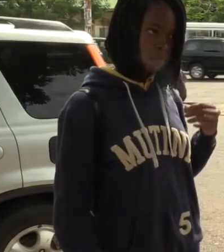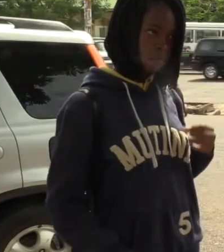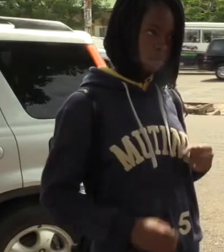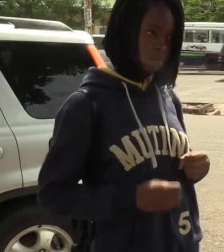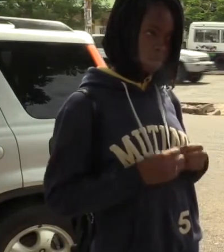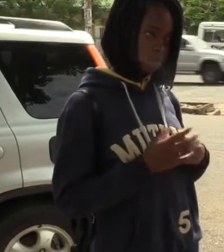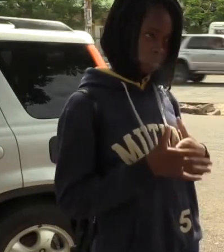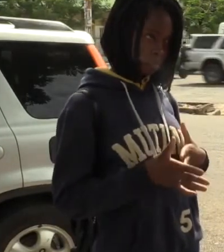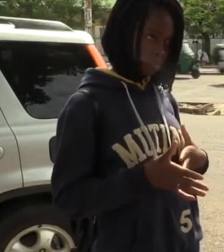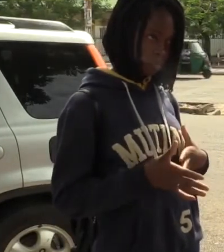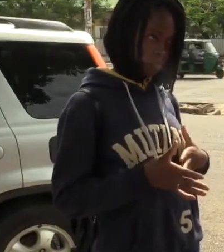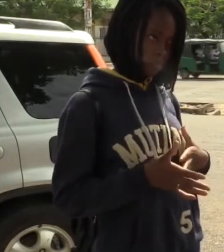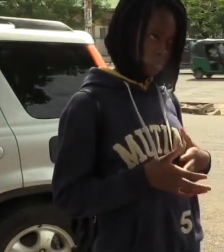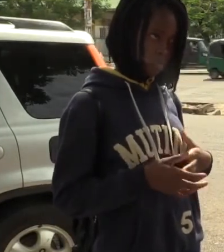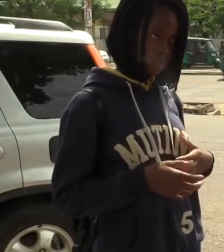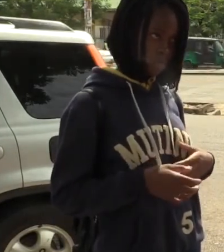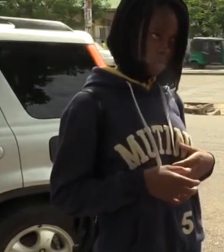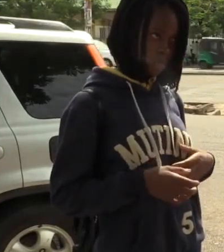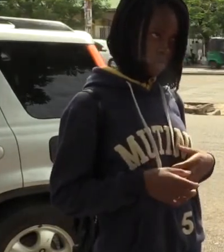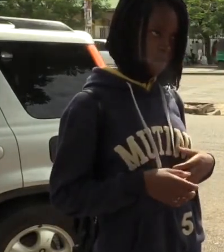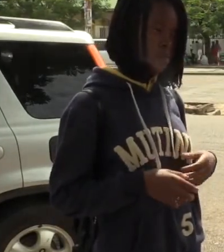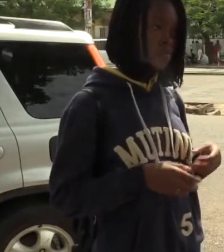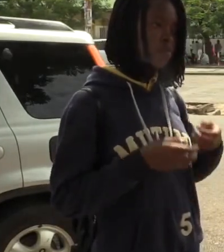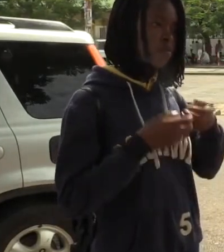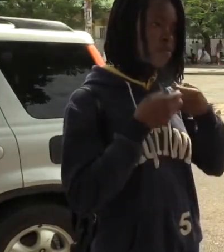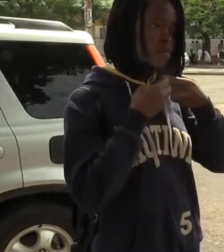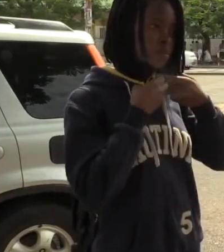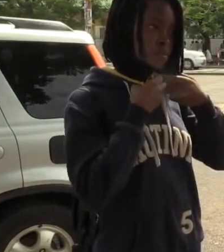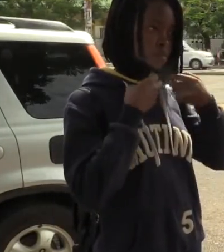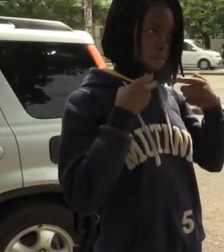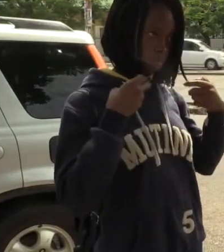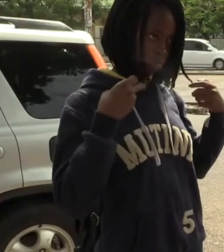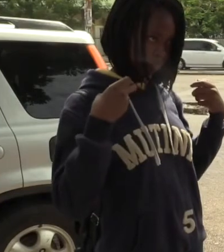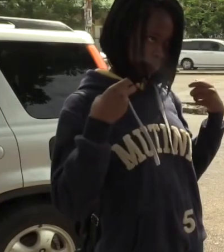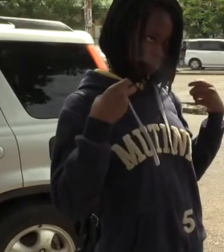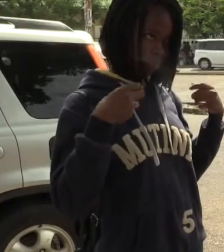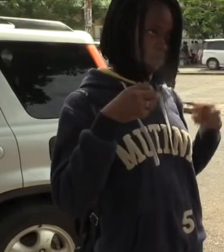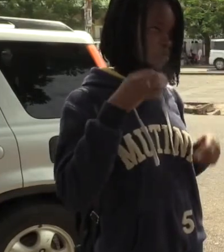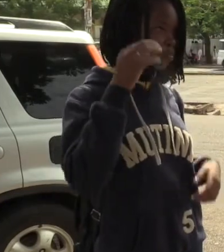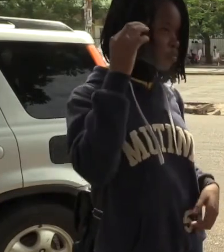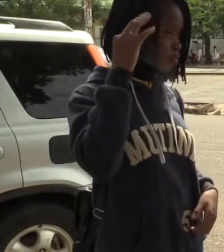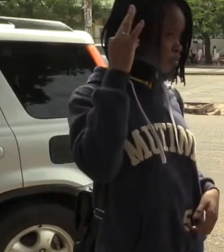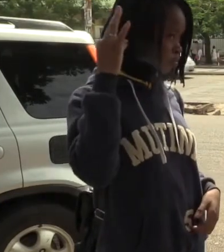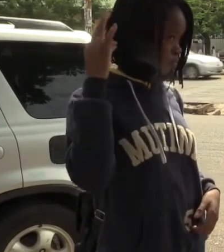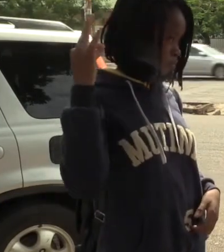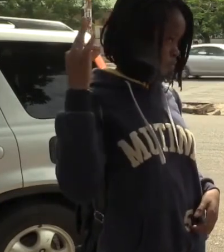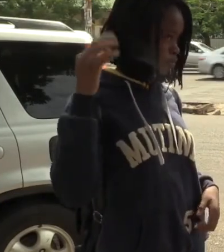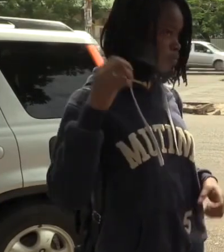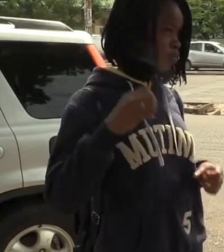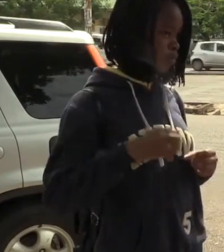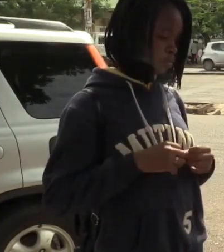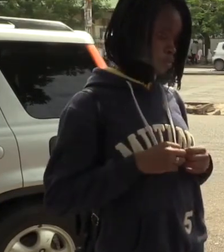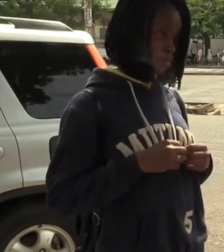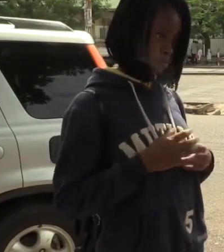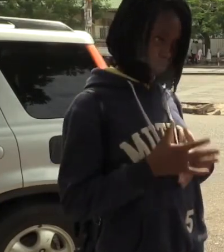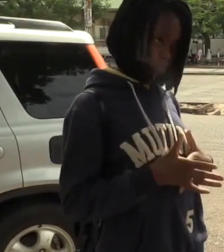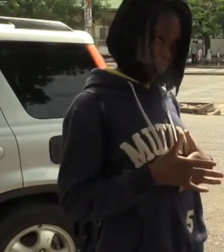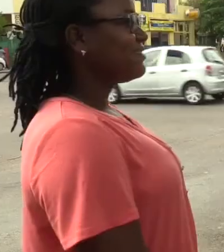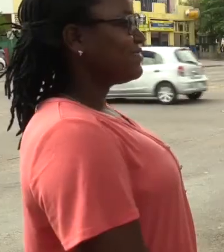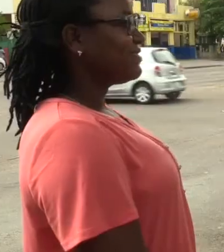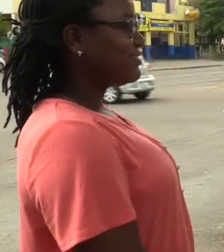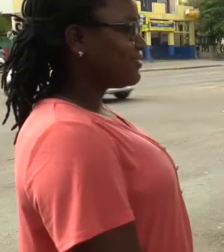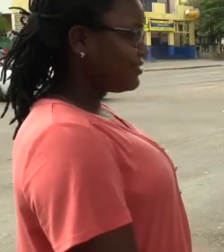Fala Pode dizer sozinha? Voz Aldição Fala